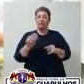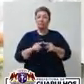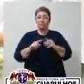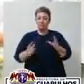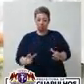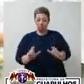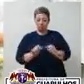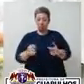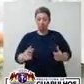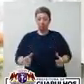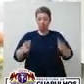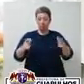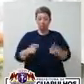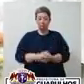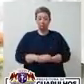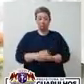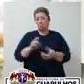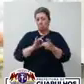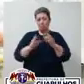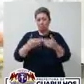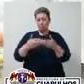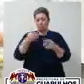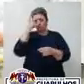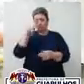podem utilizar a forma que vocês quiserem.